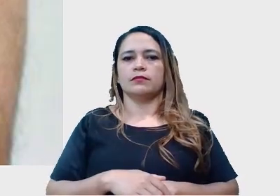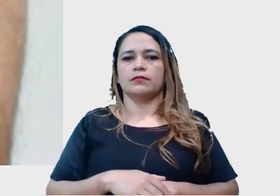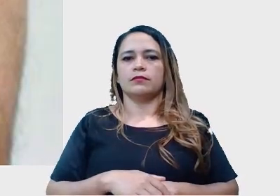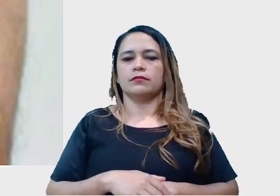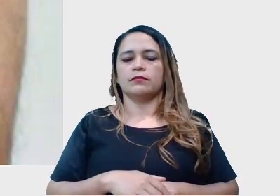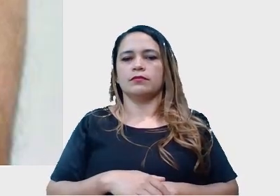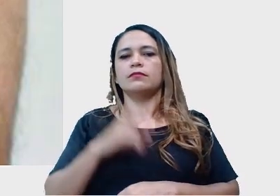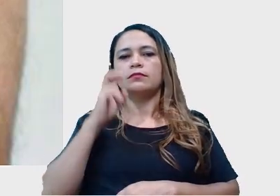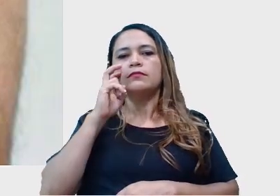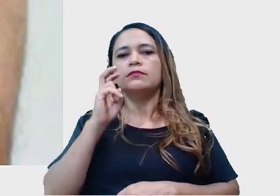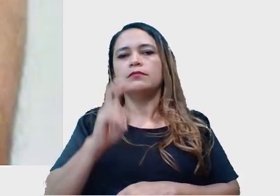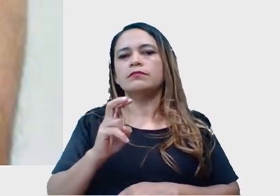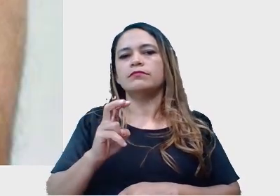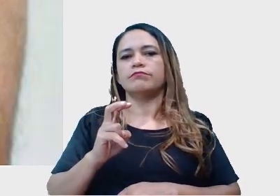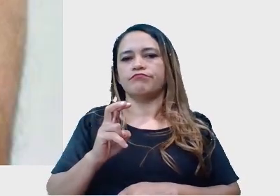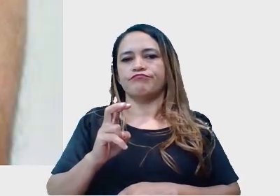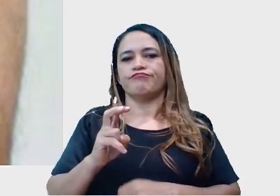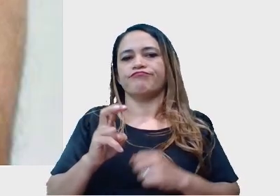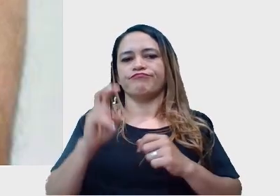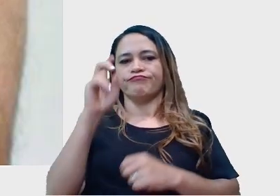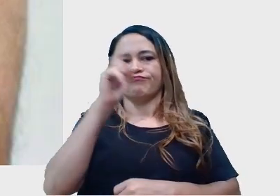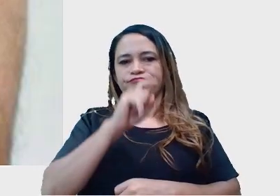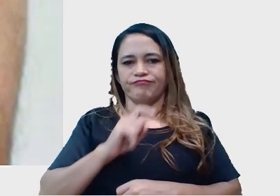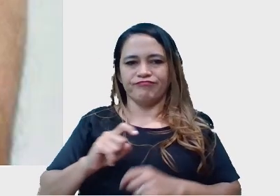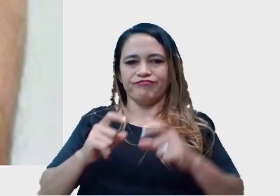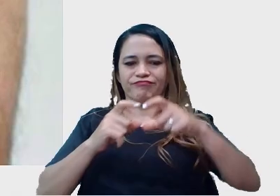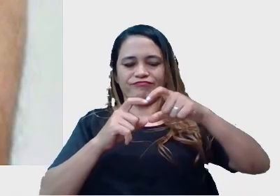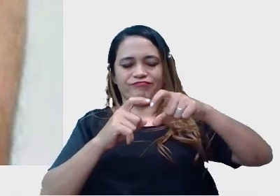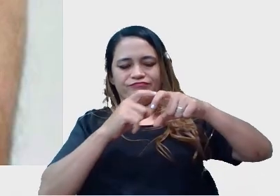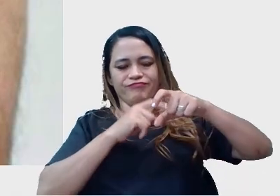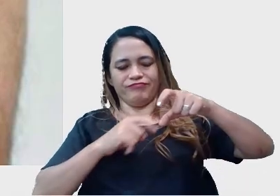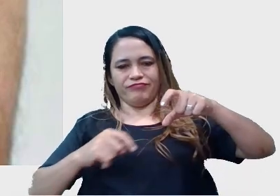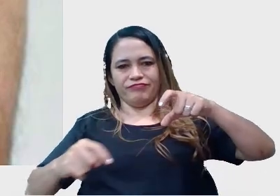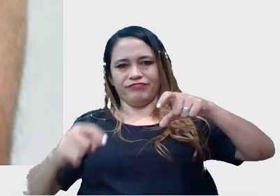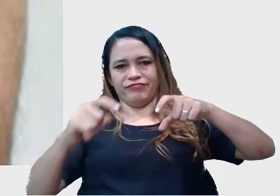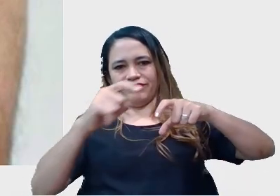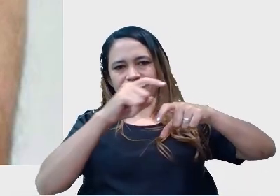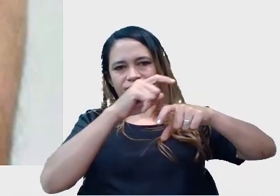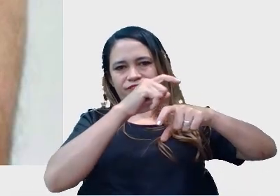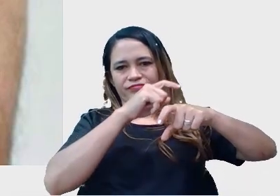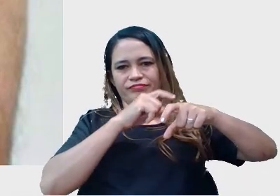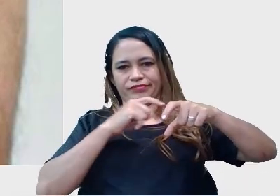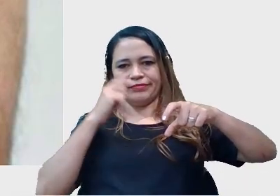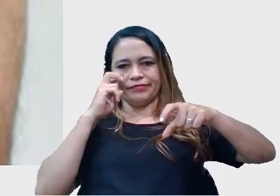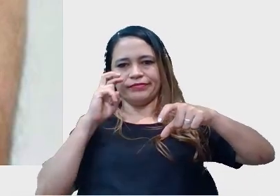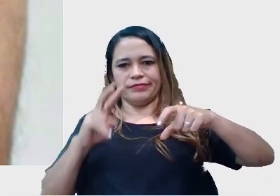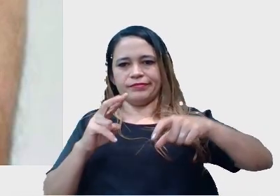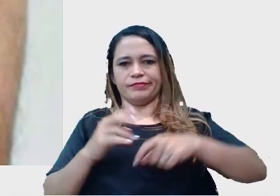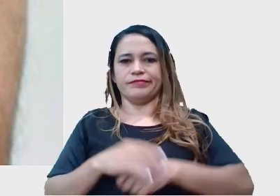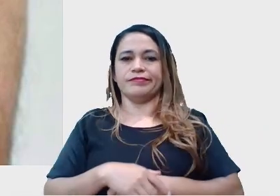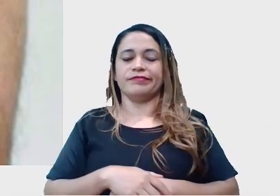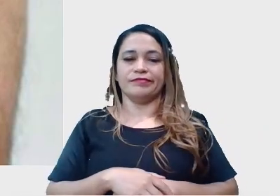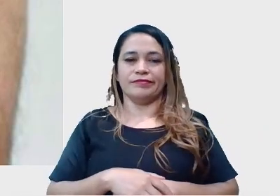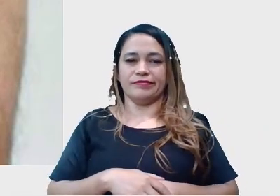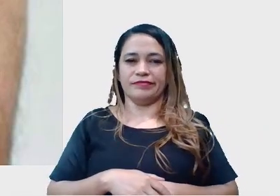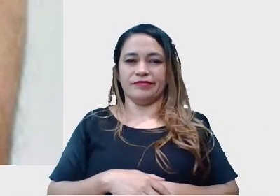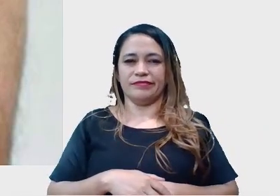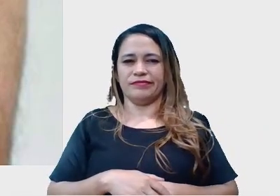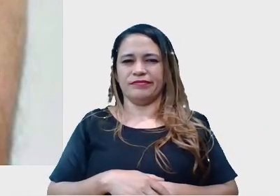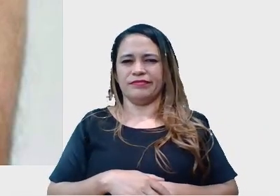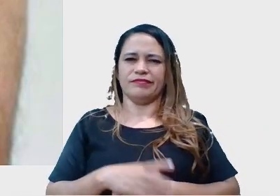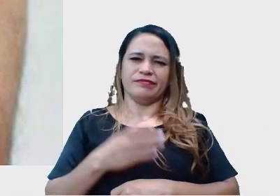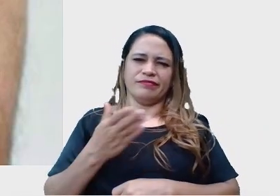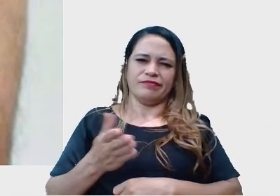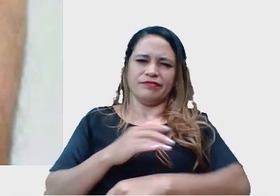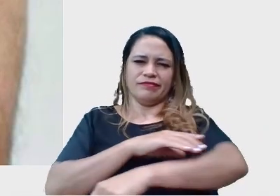pele. Você vê que a gente tem grandes feridas aqui, ó, que estão acontecendo na região da pele. Nesse caso aqui, uma pele de membros